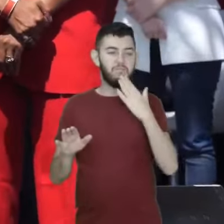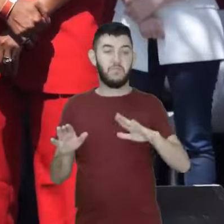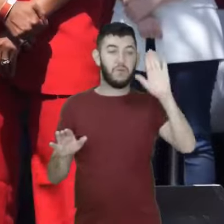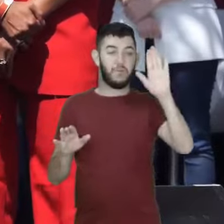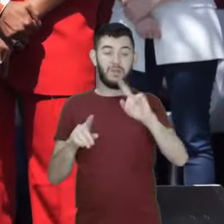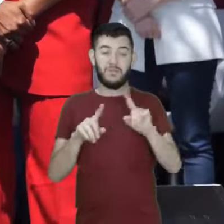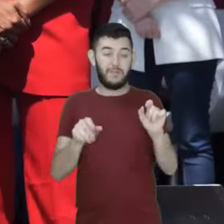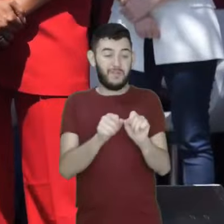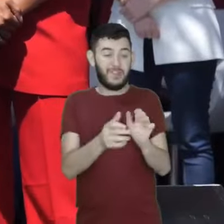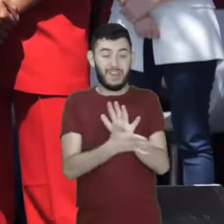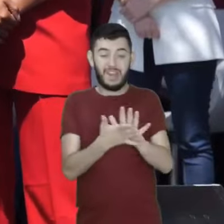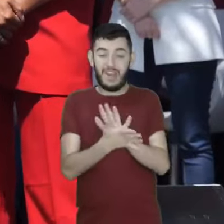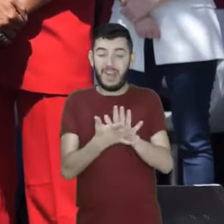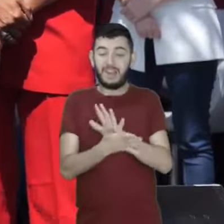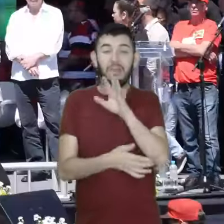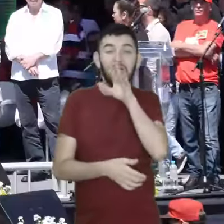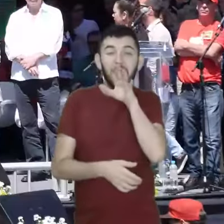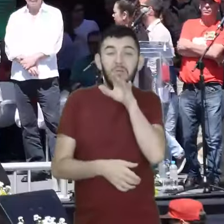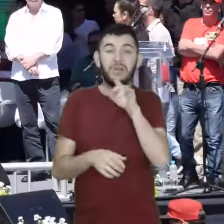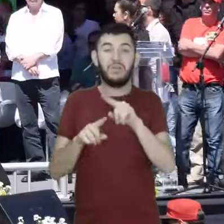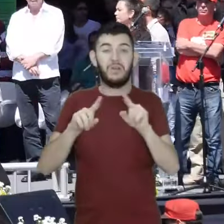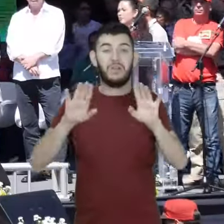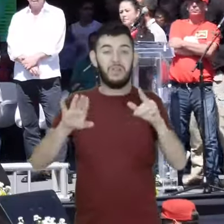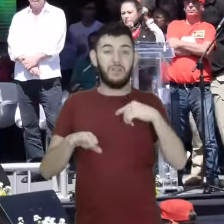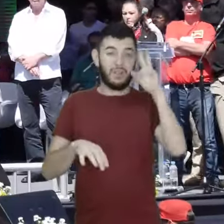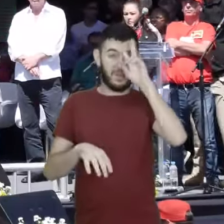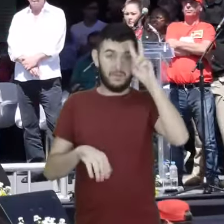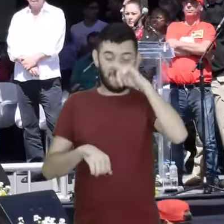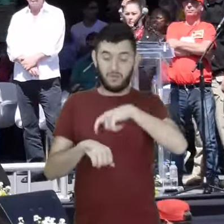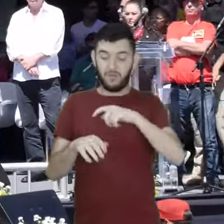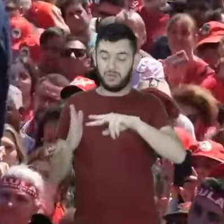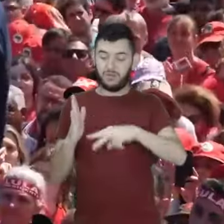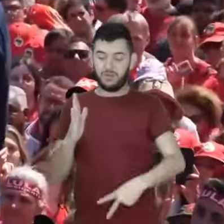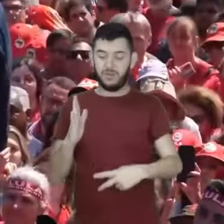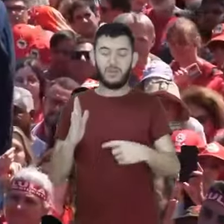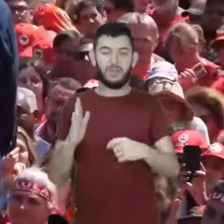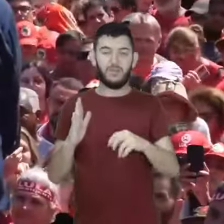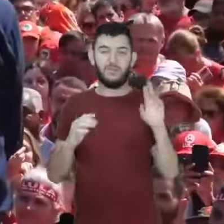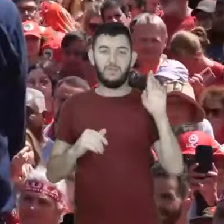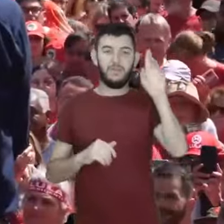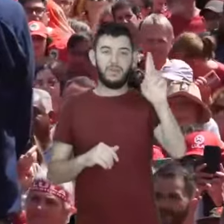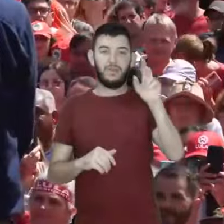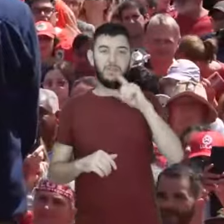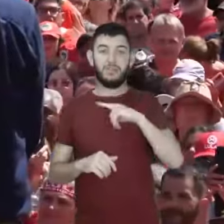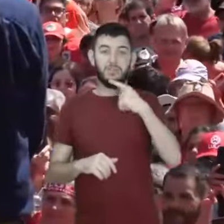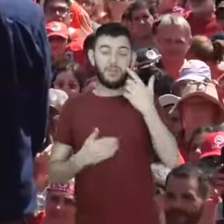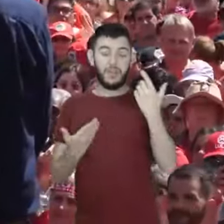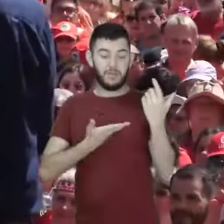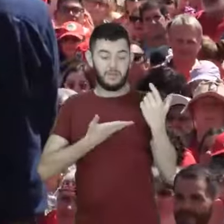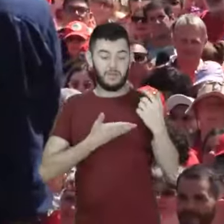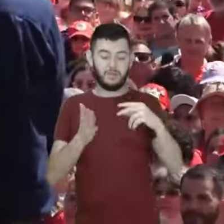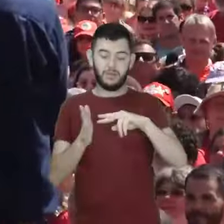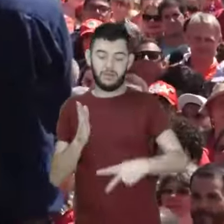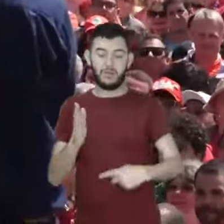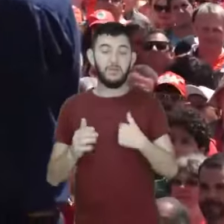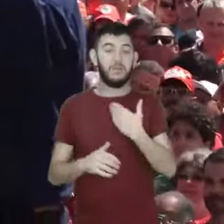lembro que, quando eu era dirigente sindical, tinha companheiro sindicalista que pedia aumento 100% ou